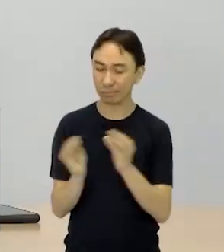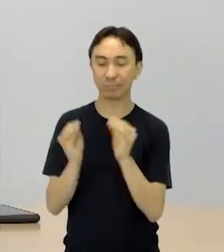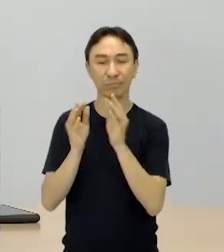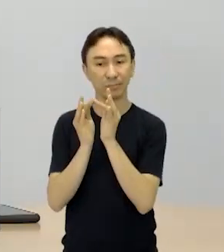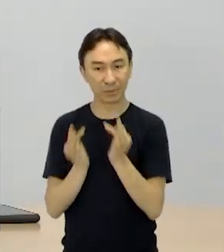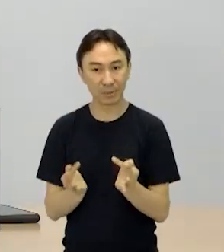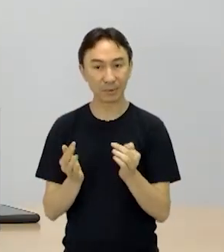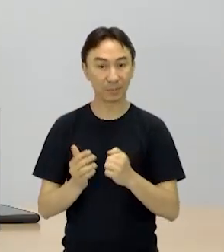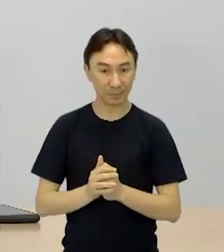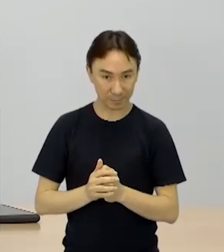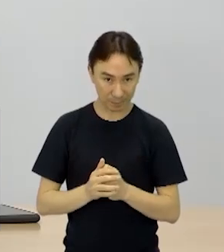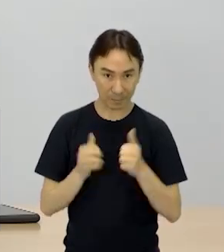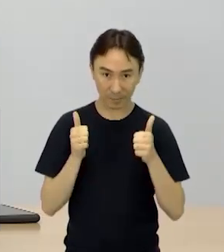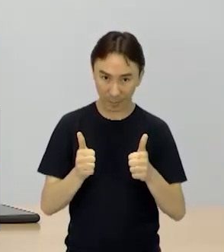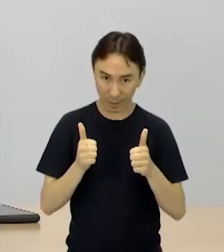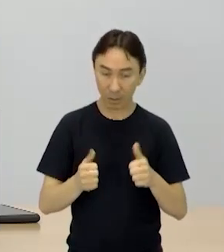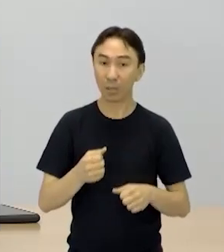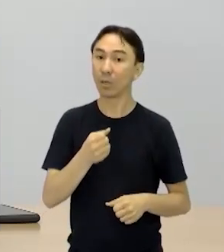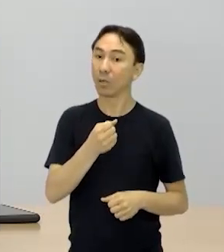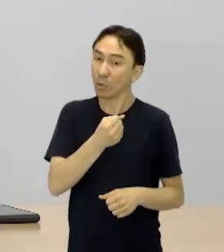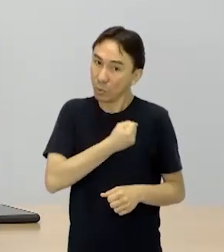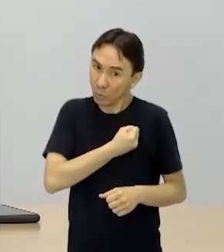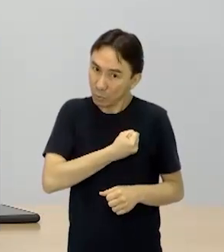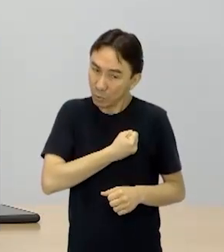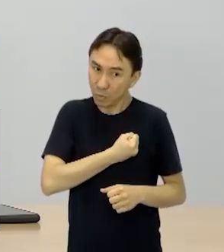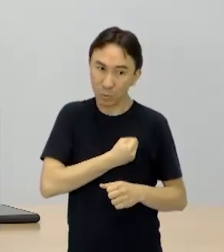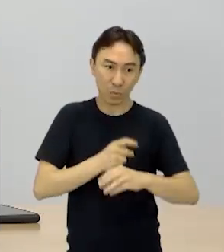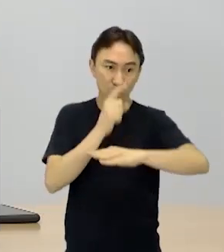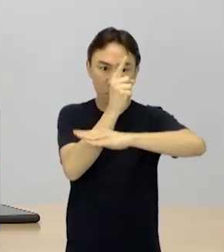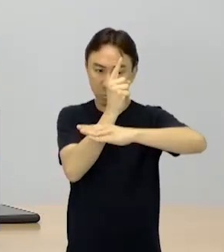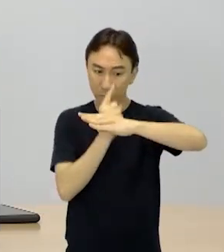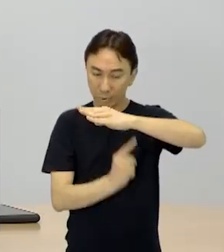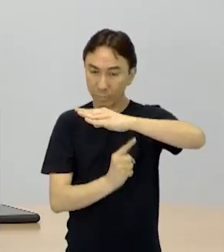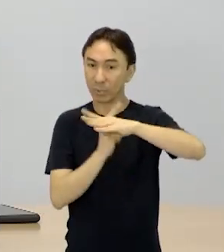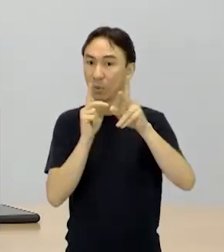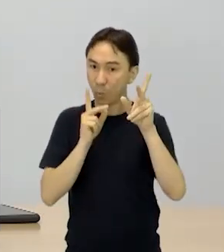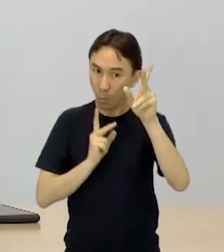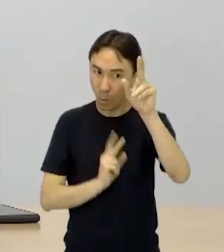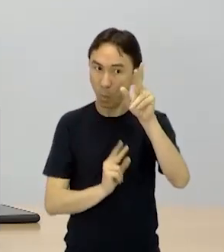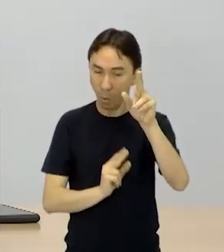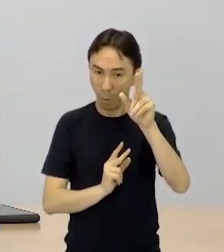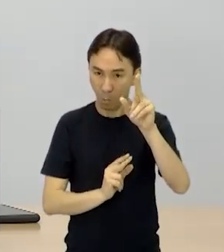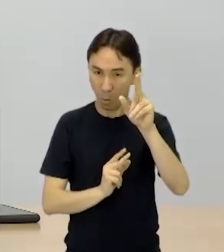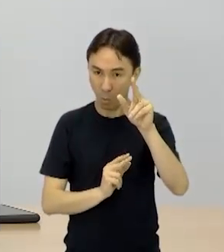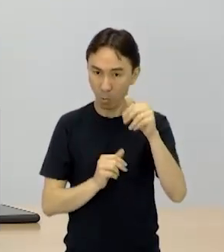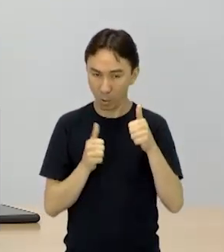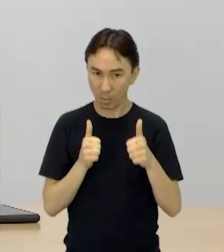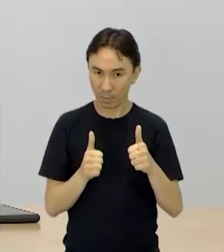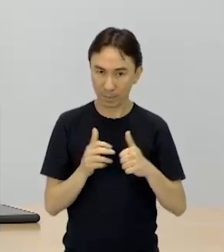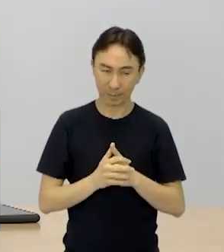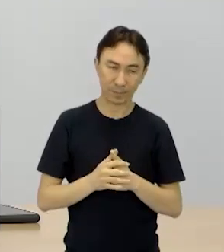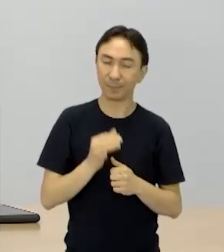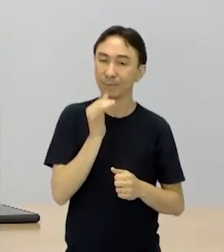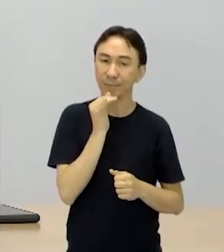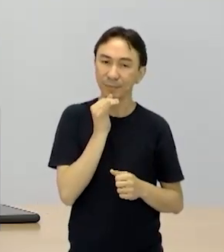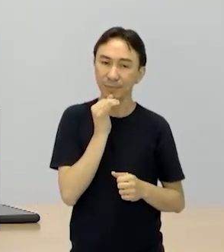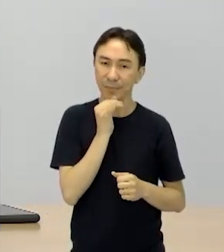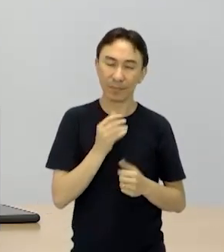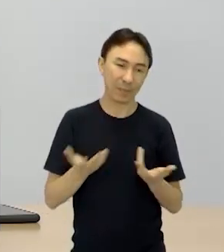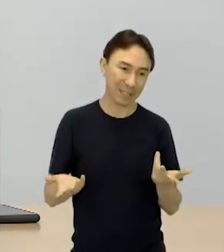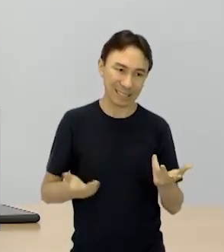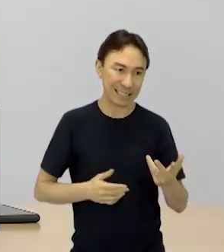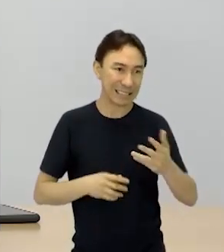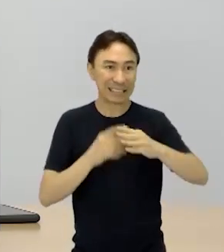viu, gente? É sempre o mesmo número. O mesmo número. Tem que dividir em cima e embaixo pelo mesmo número. Mesmo valor. Se não der para dividir em cima e embaixo pelo mesmo número,